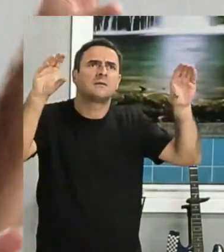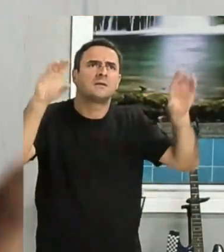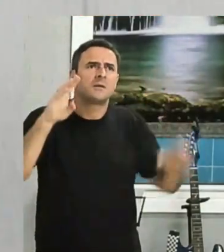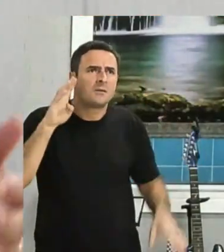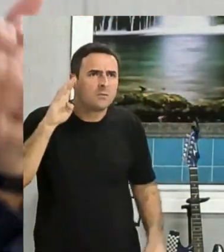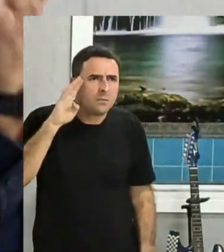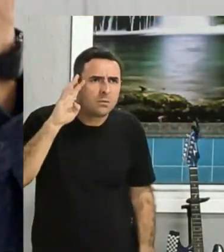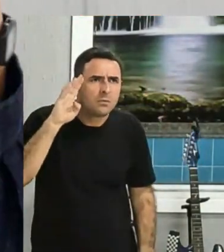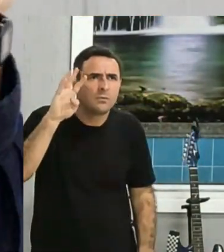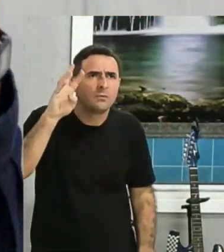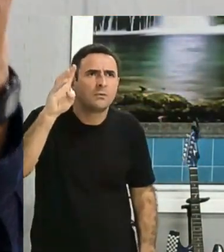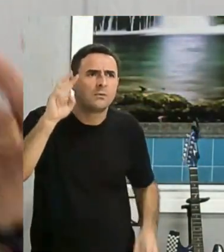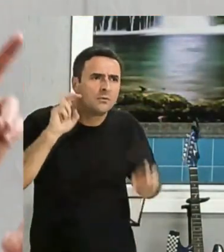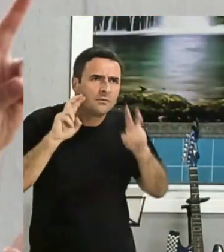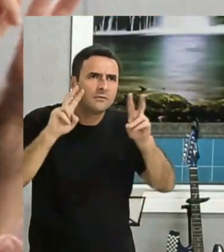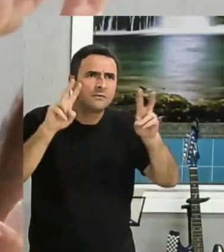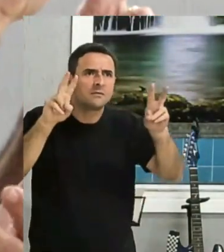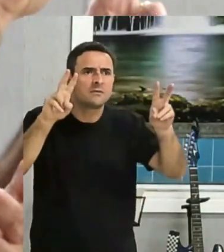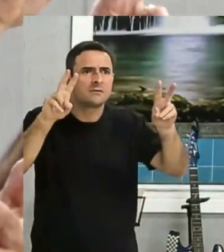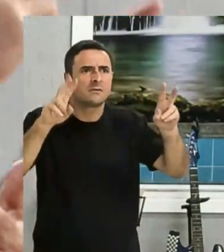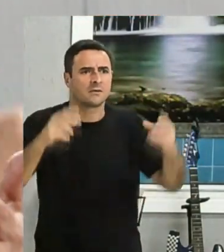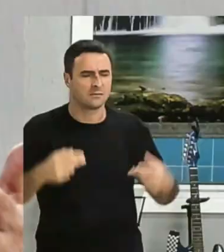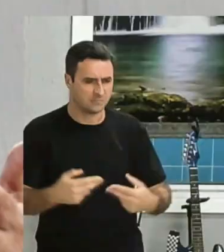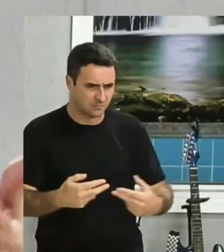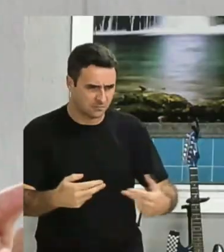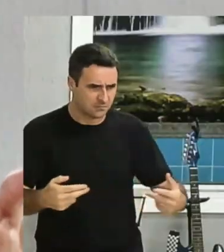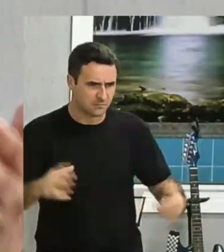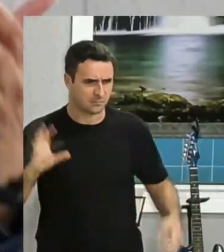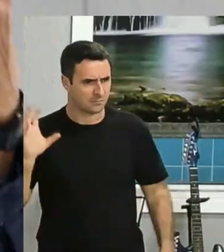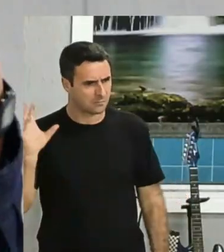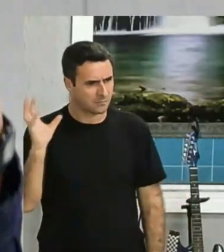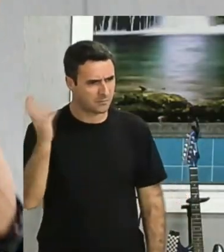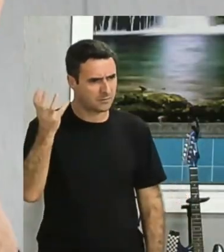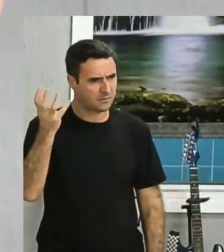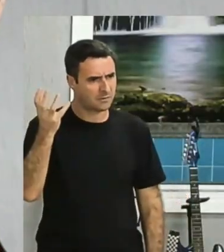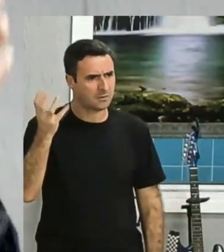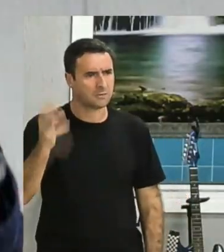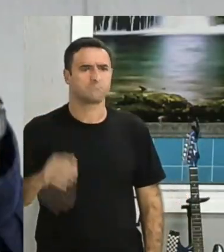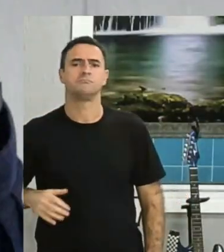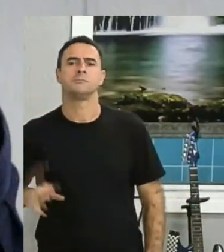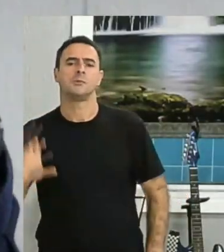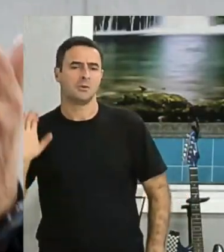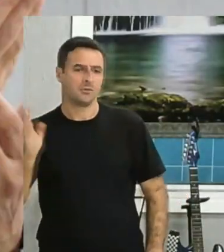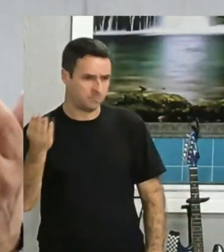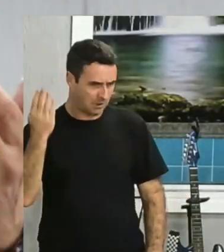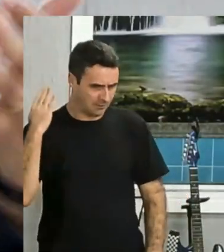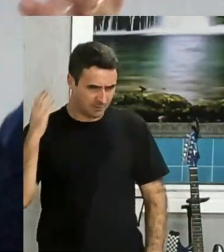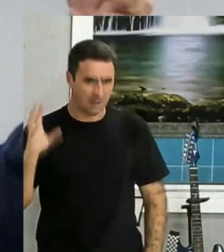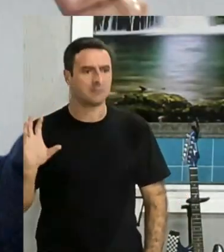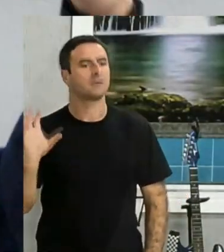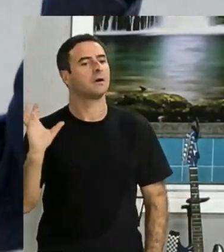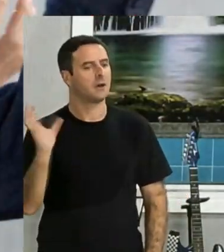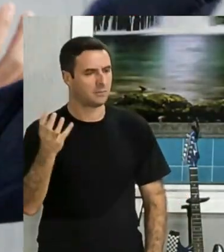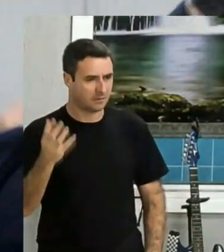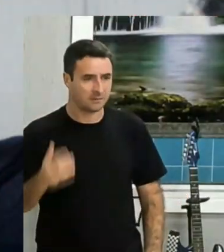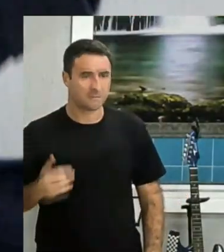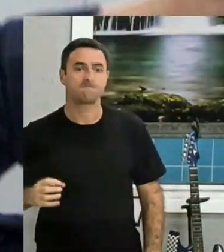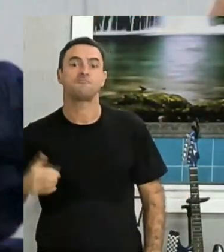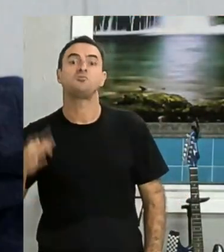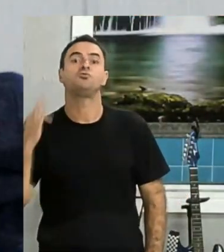visão das coisas que estavam acontecendo, das coisas que aconteceram, estavam acontecendo